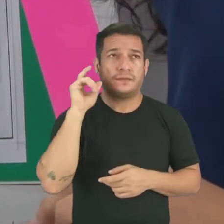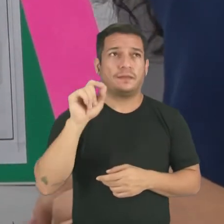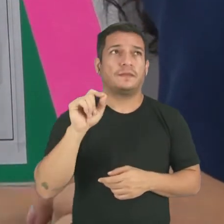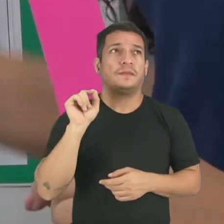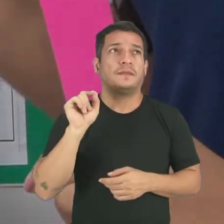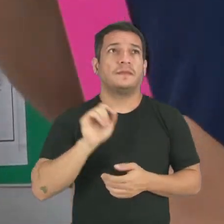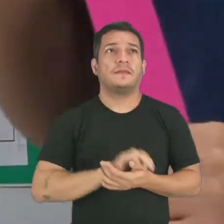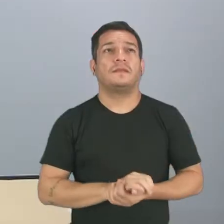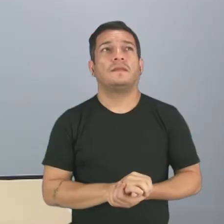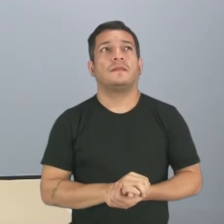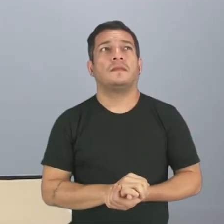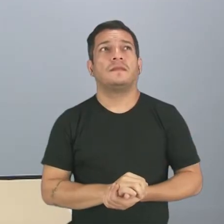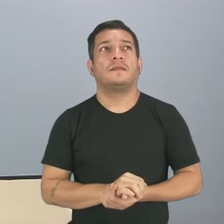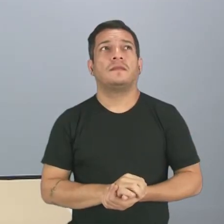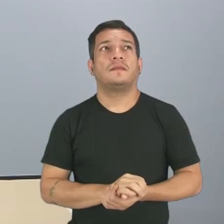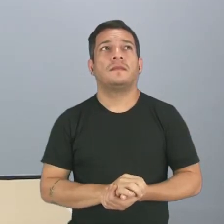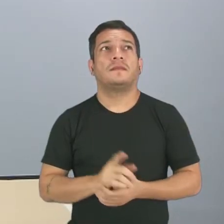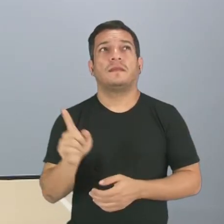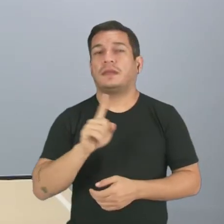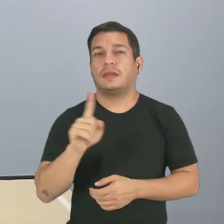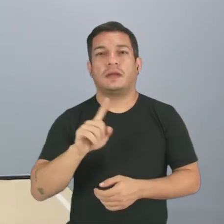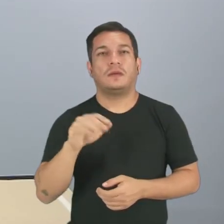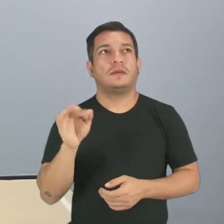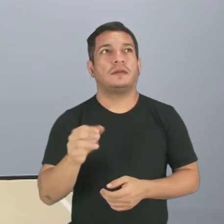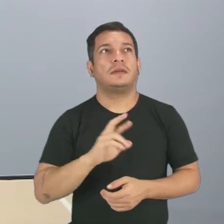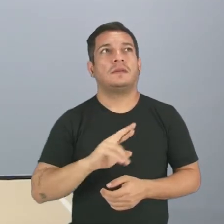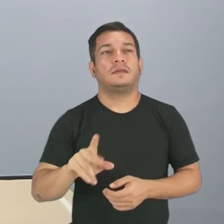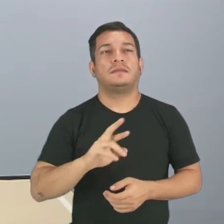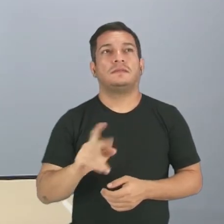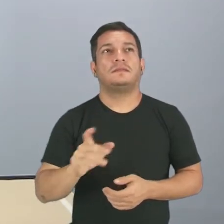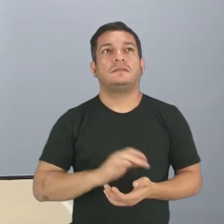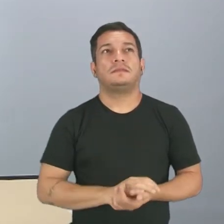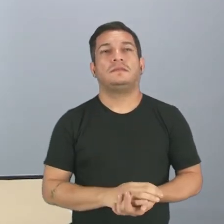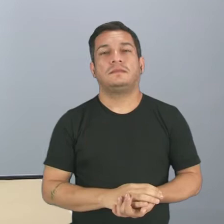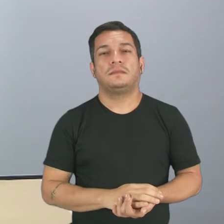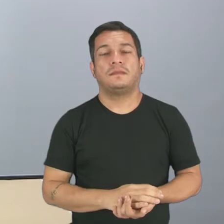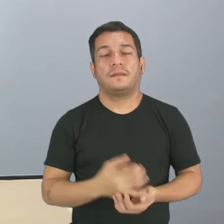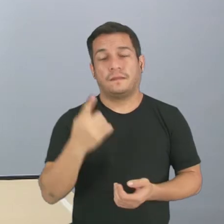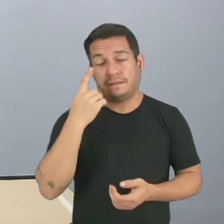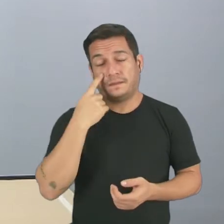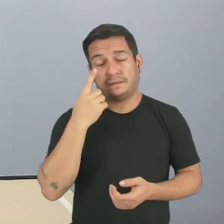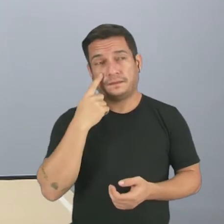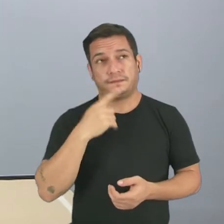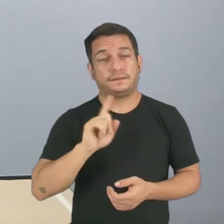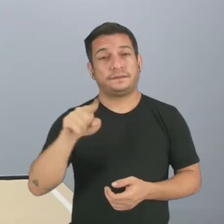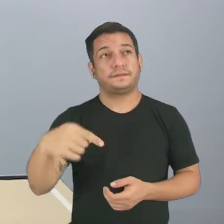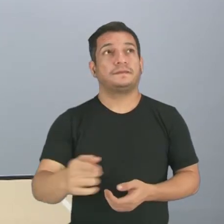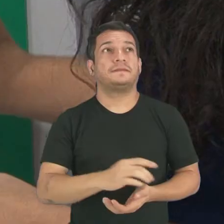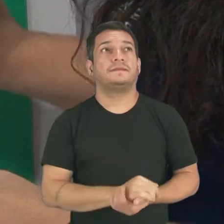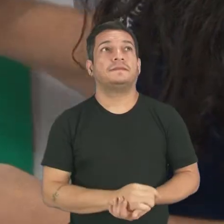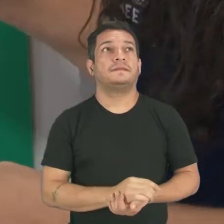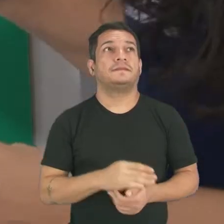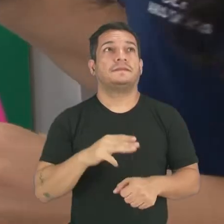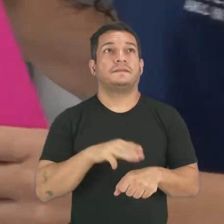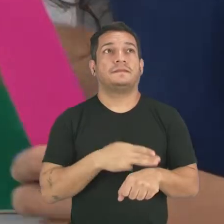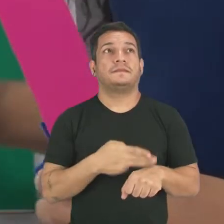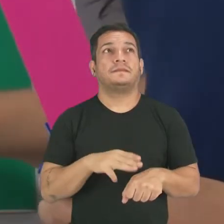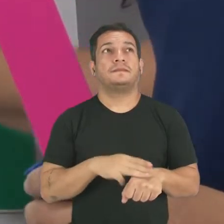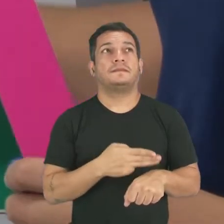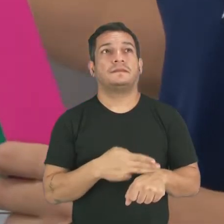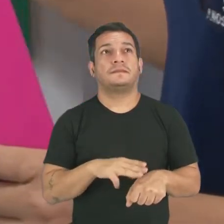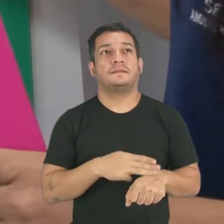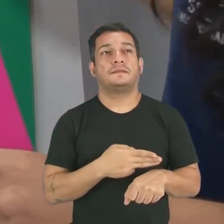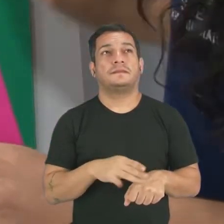cupcake? Não, não está correto, não é mesmo? Vamos ver então o próximo, o brigadeiro. Será que